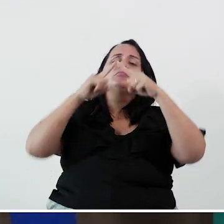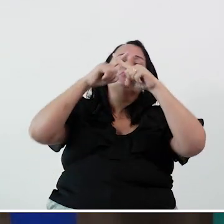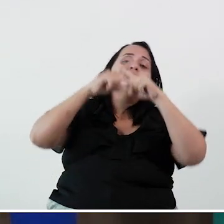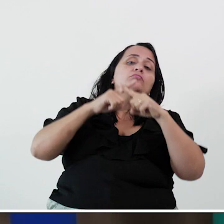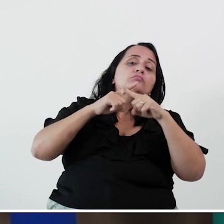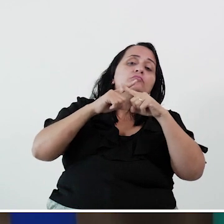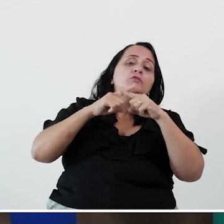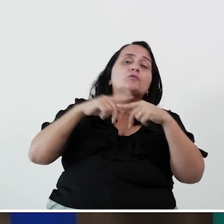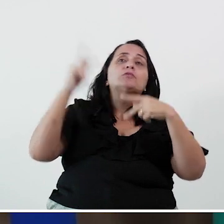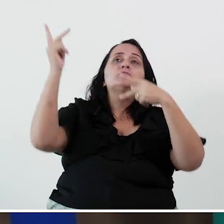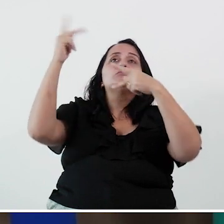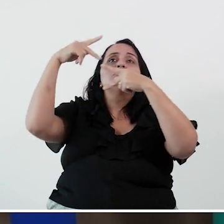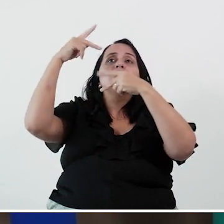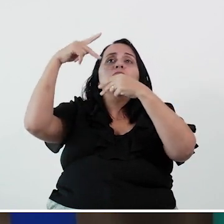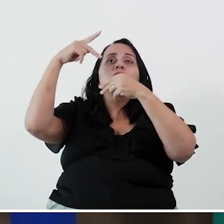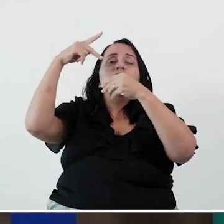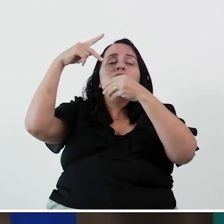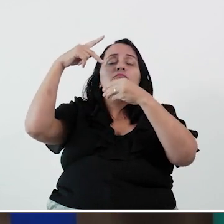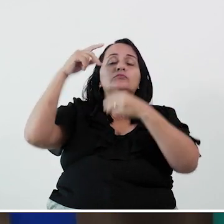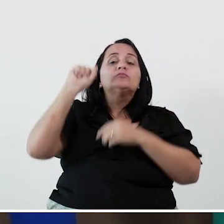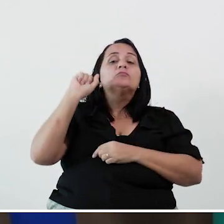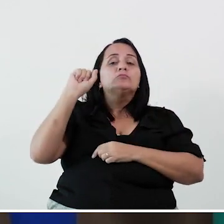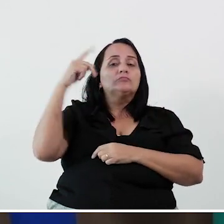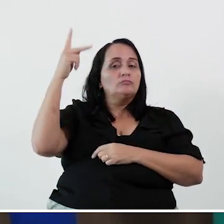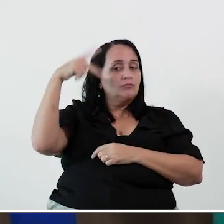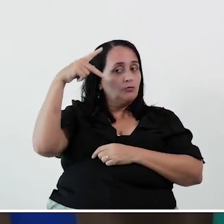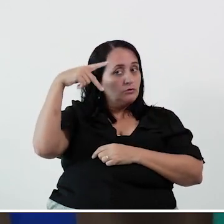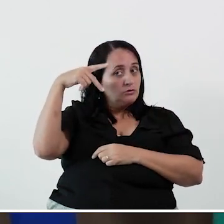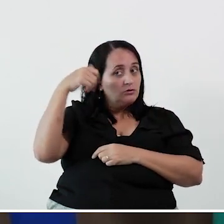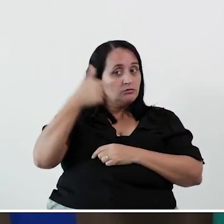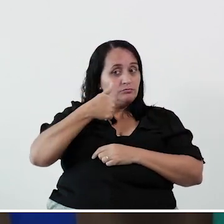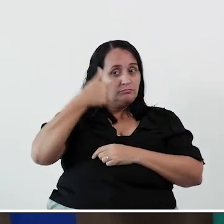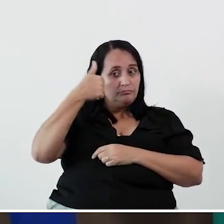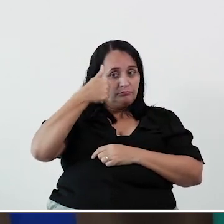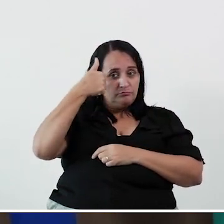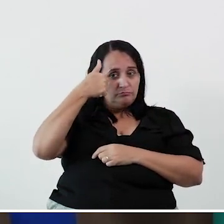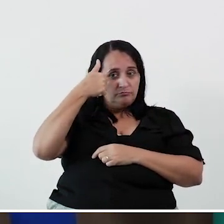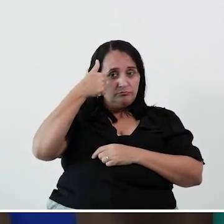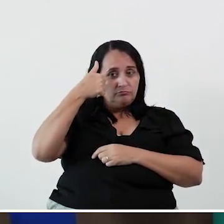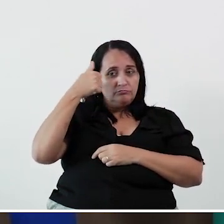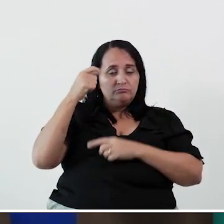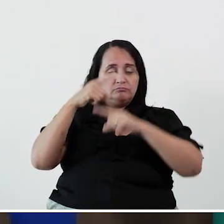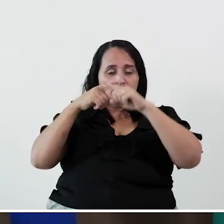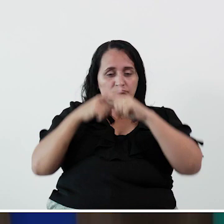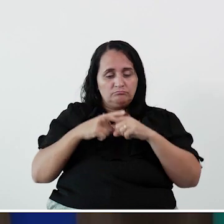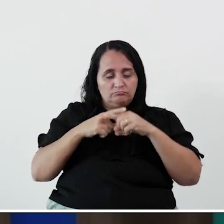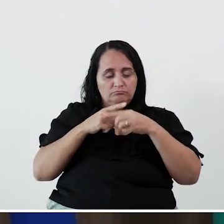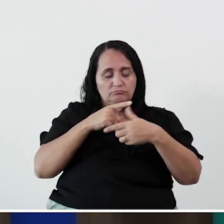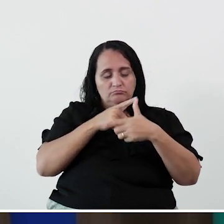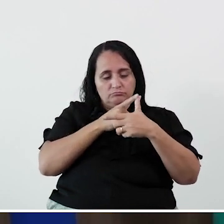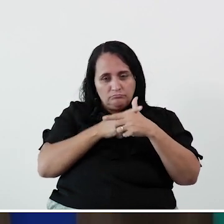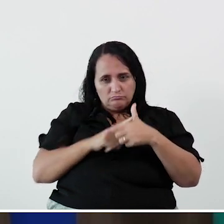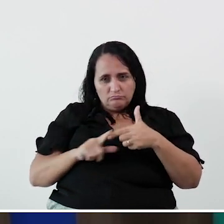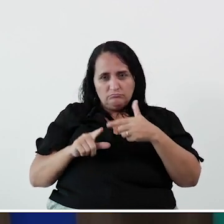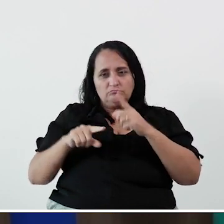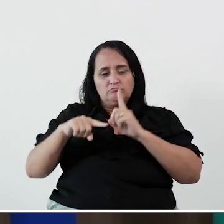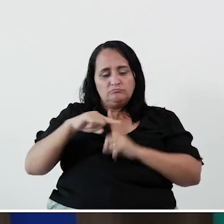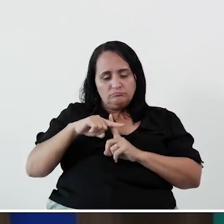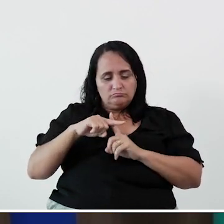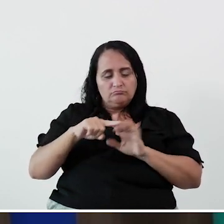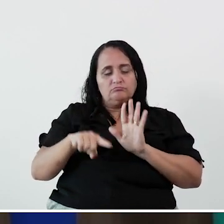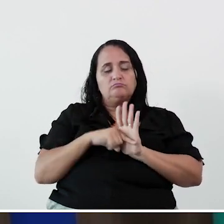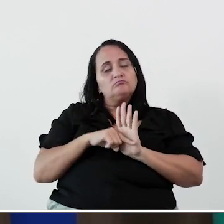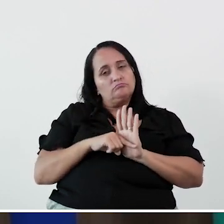a potenciação. A ordem seria potenciação, multiplicação, divisão, adição